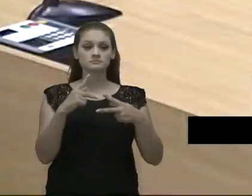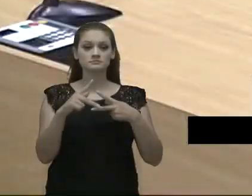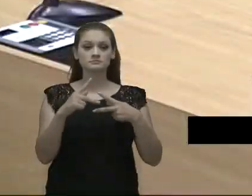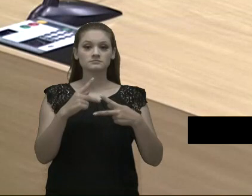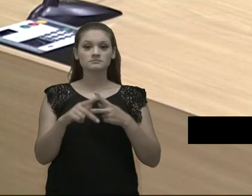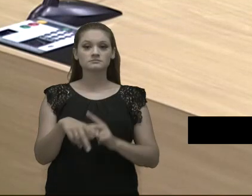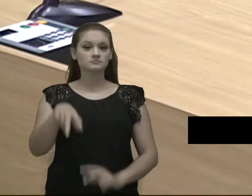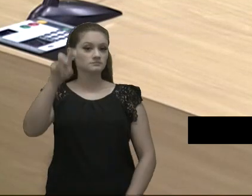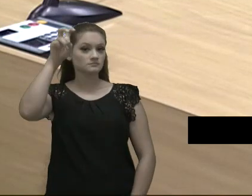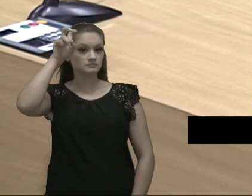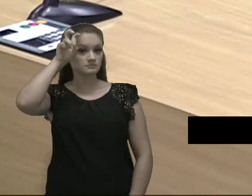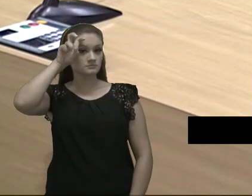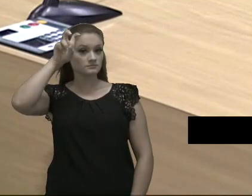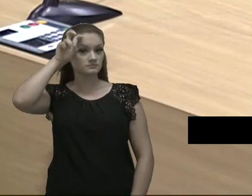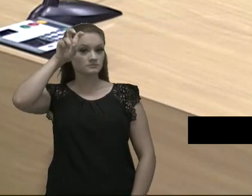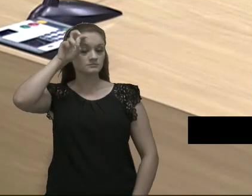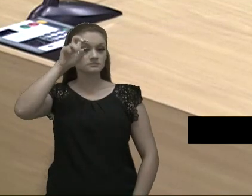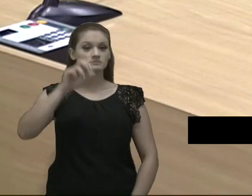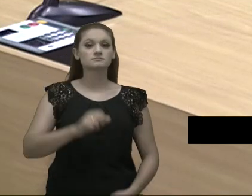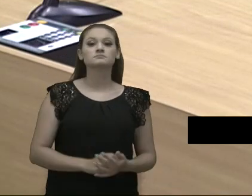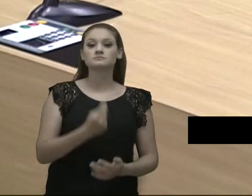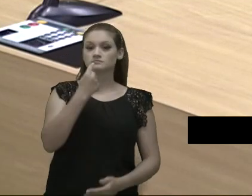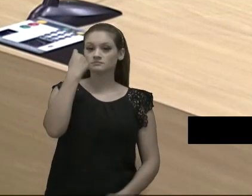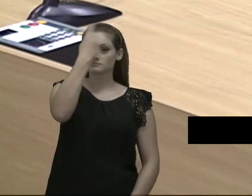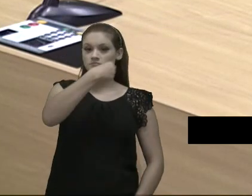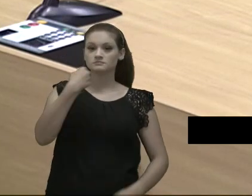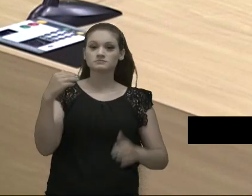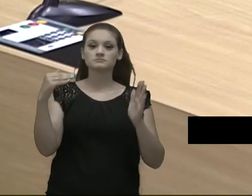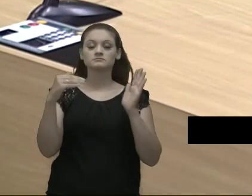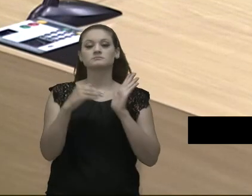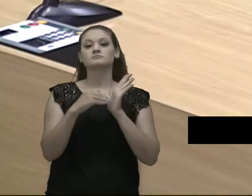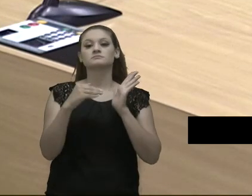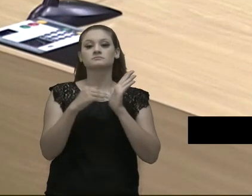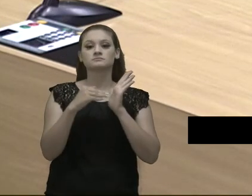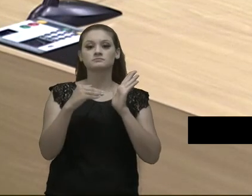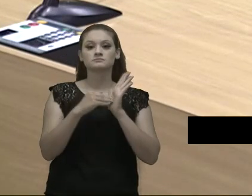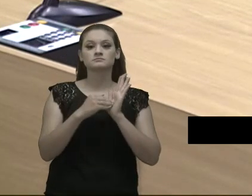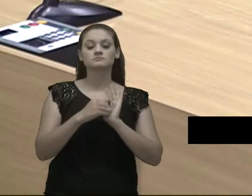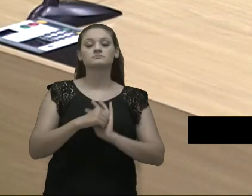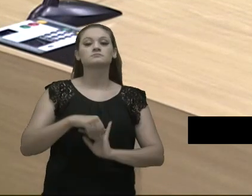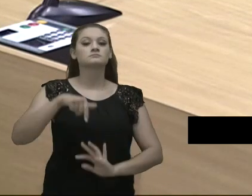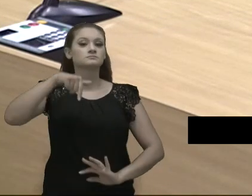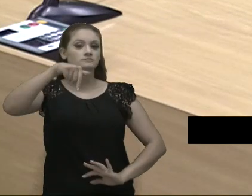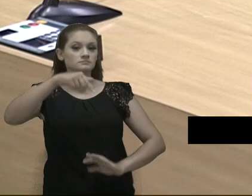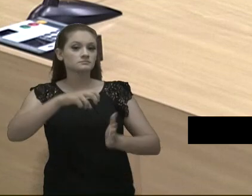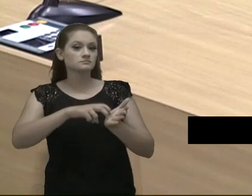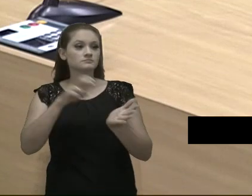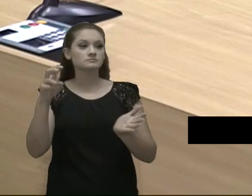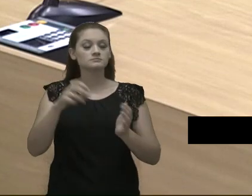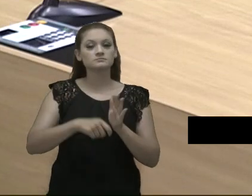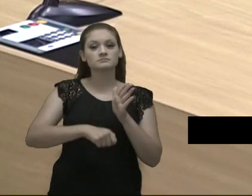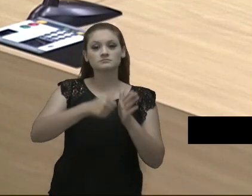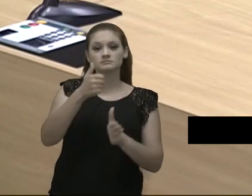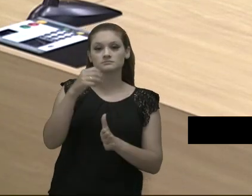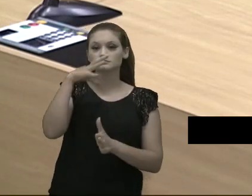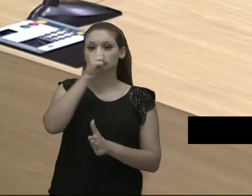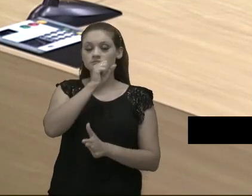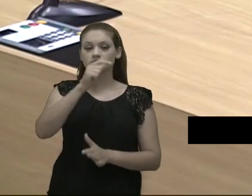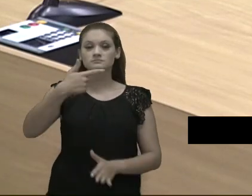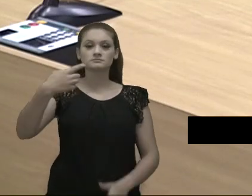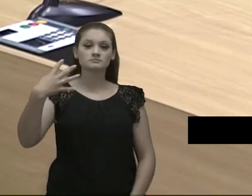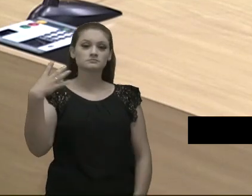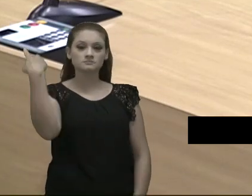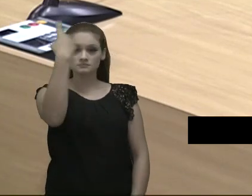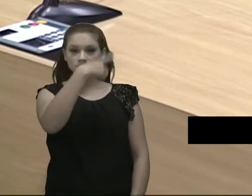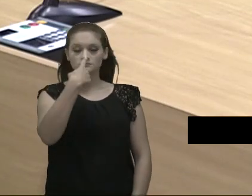às quintas-feiras, das 13 horas às 7 horas da manhã de sexta, e o primeiro sábado, 24 horas.